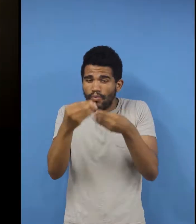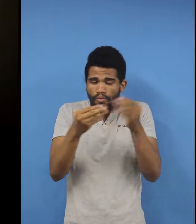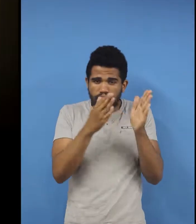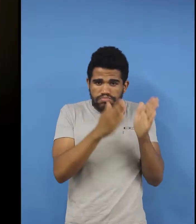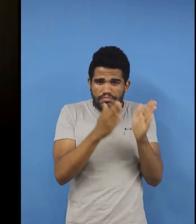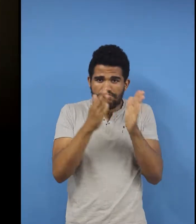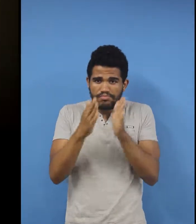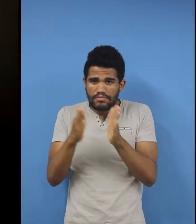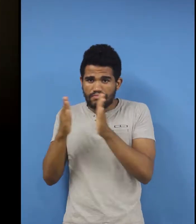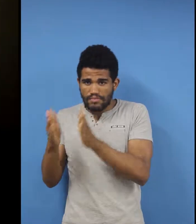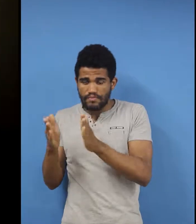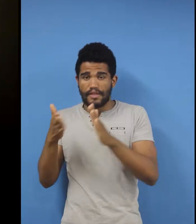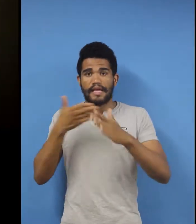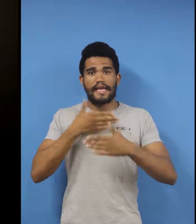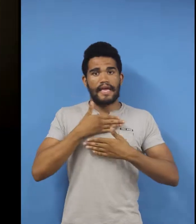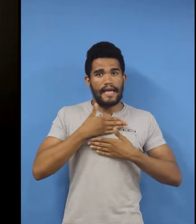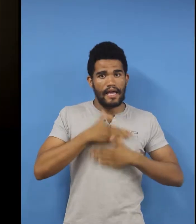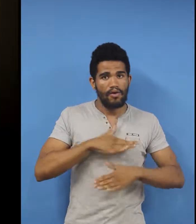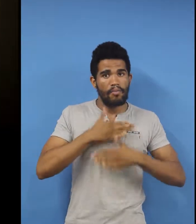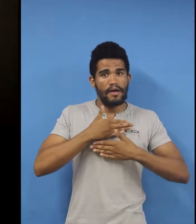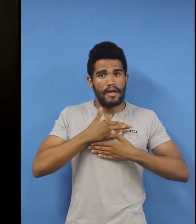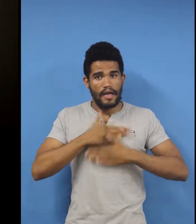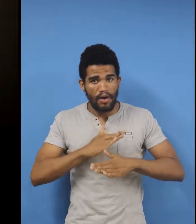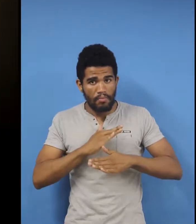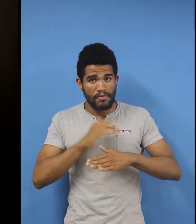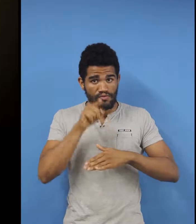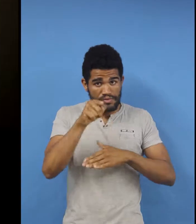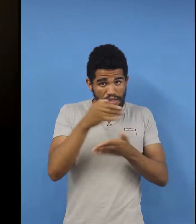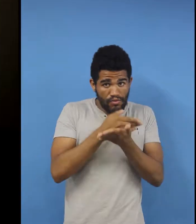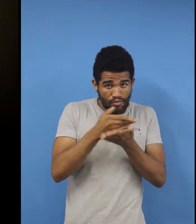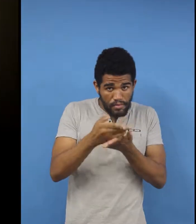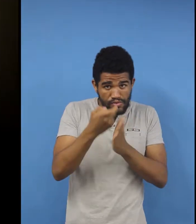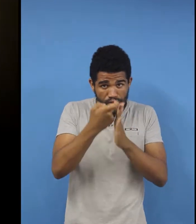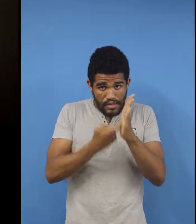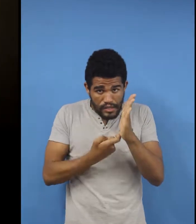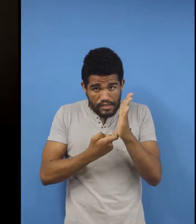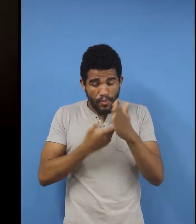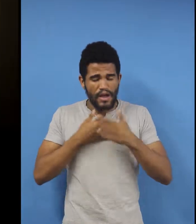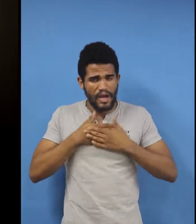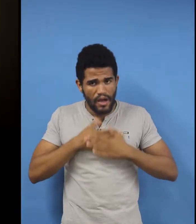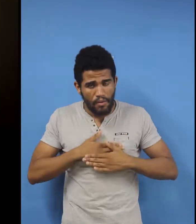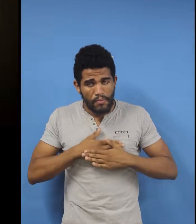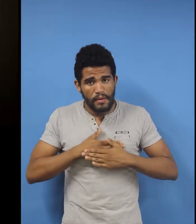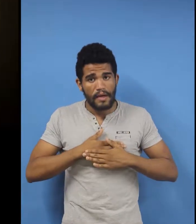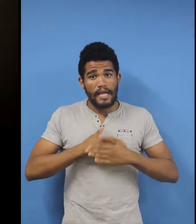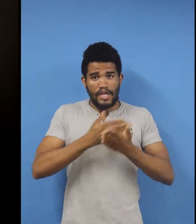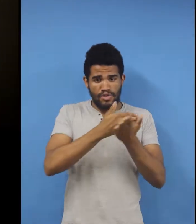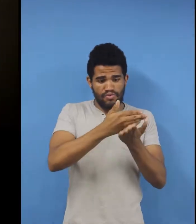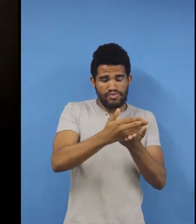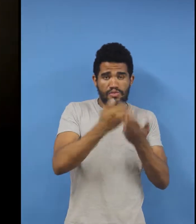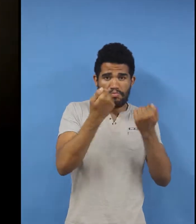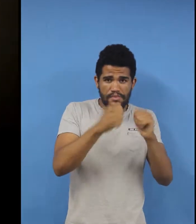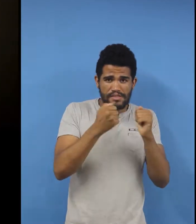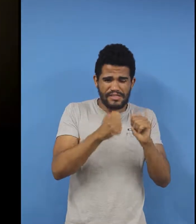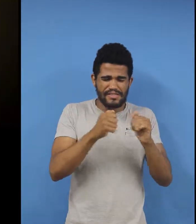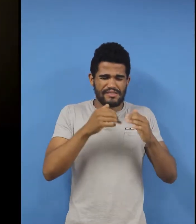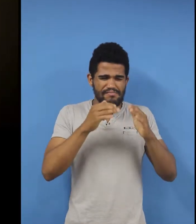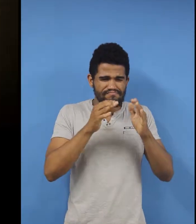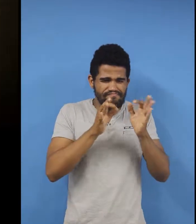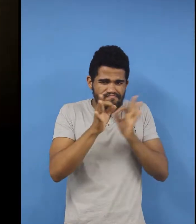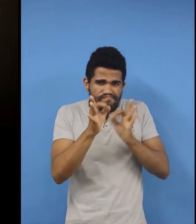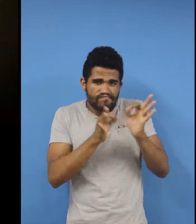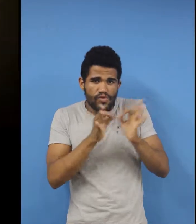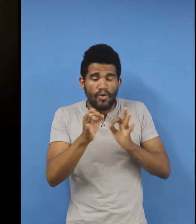por passinho. Calma, calma. Na hora de começar, tenha calma. A introdução exige um pouco